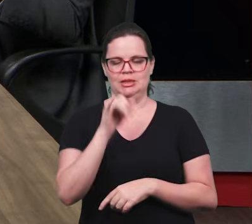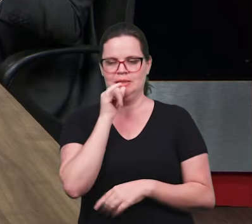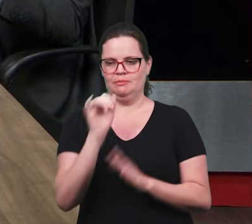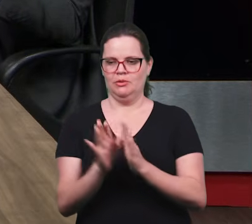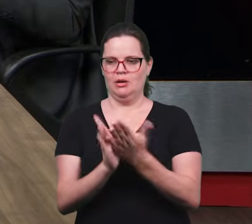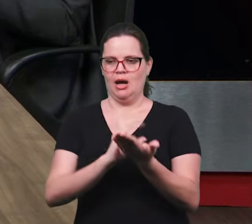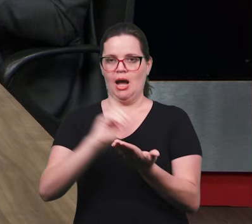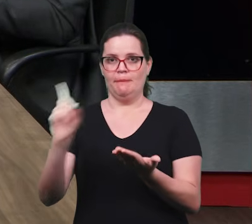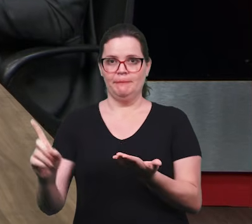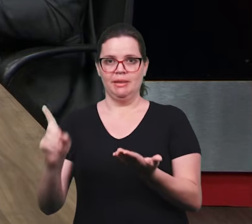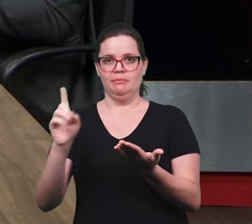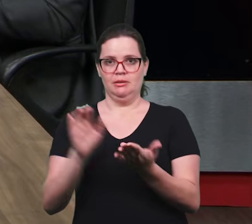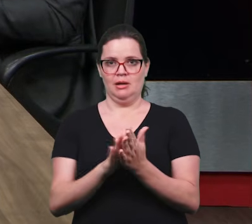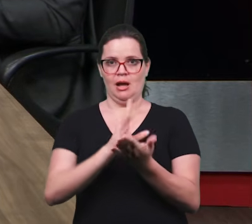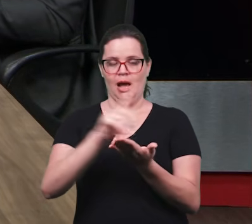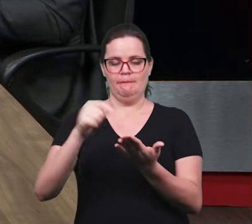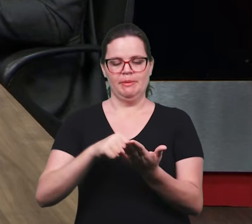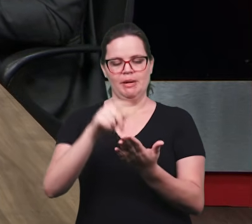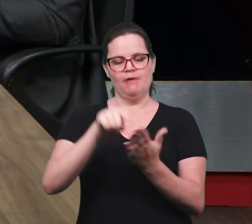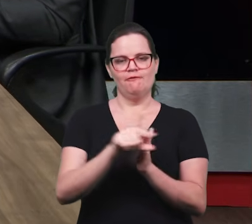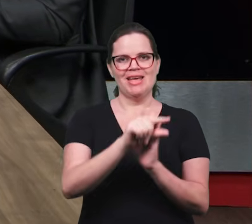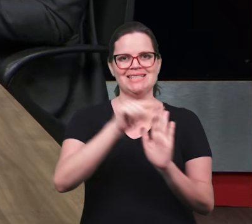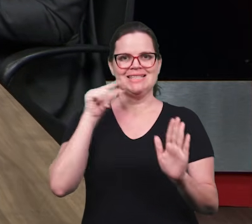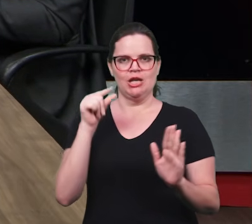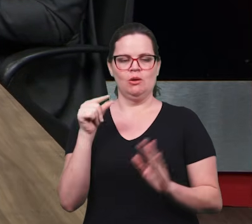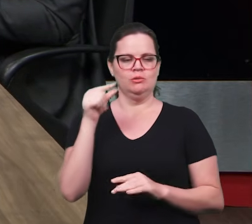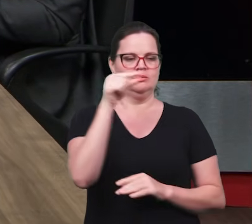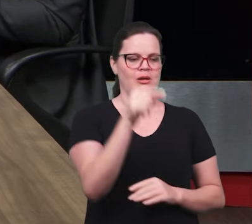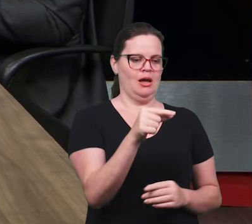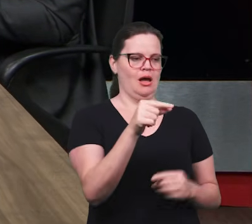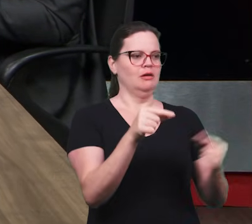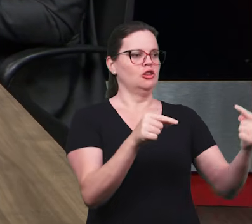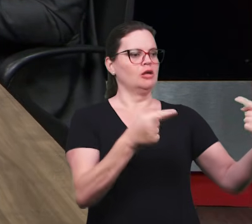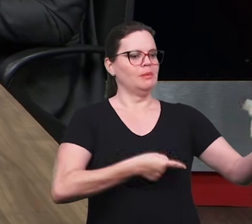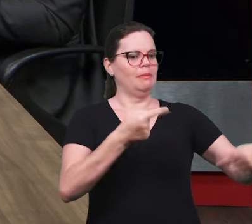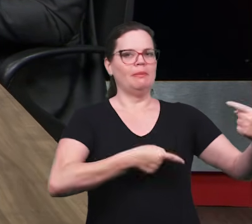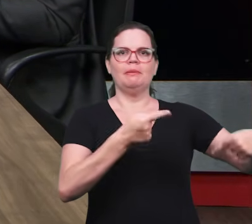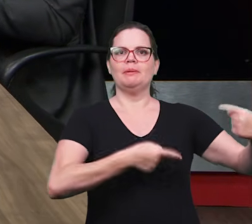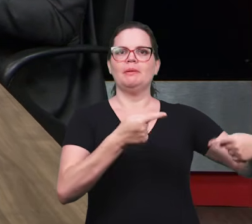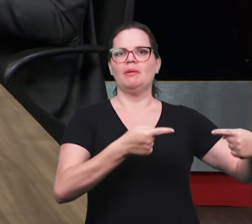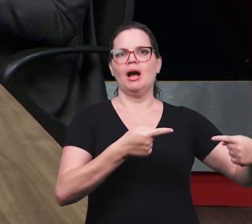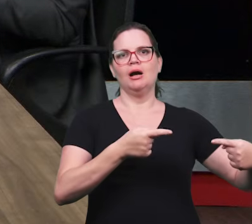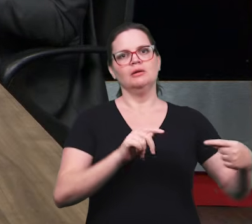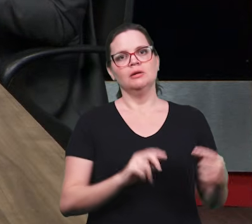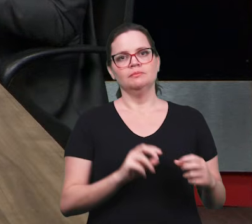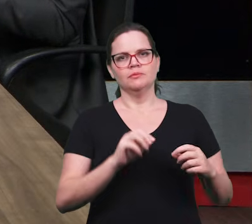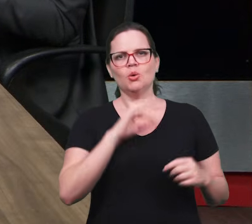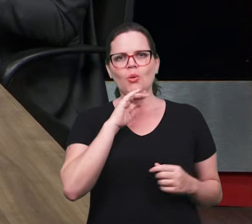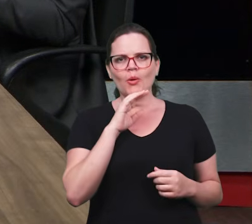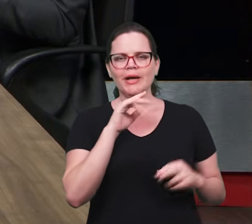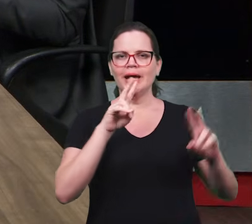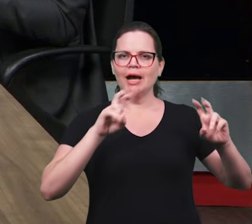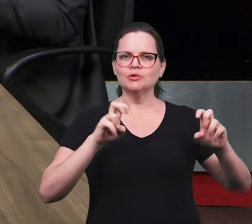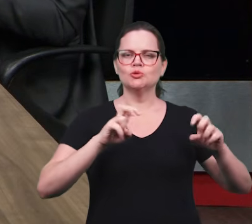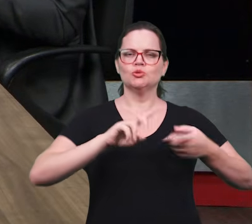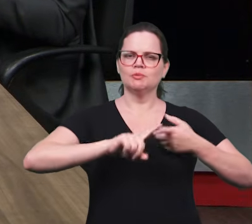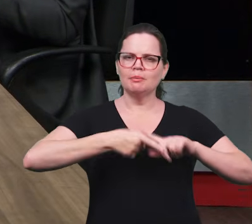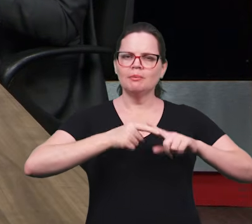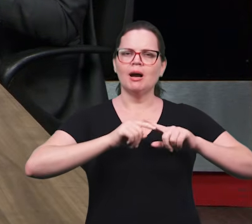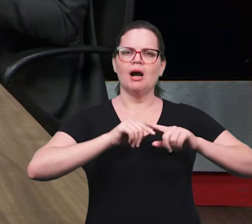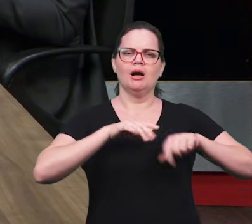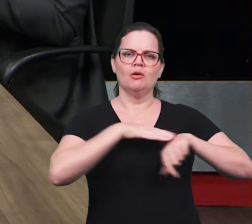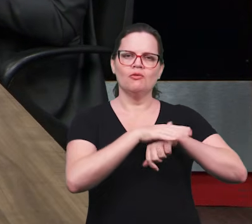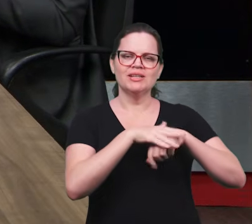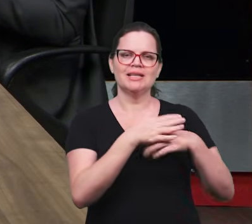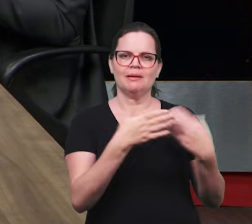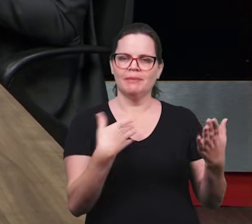Bíblia e traz ela para o campo das ideias. Isso não é uma coisa ruim, você discutir a respeito da palavra, você ter alguns